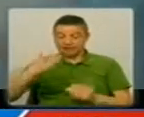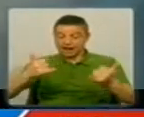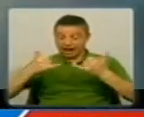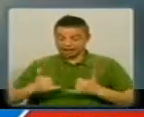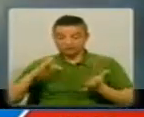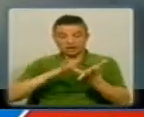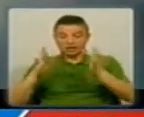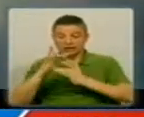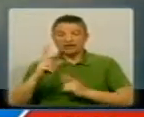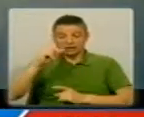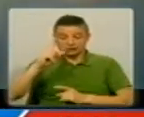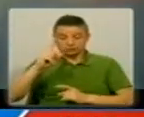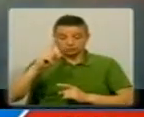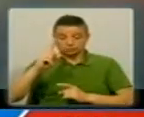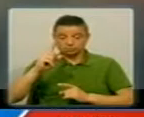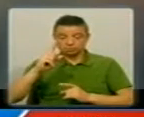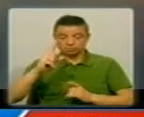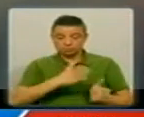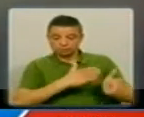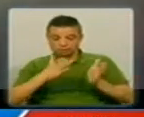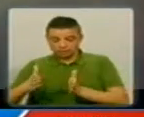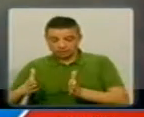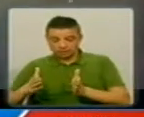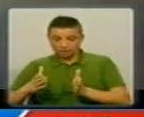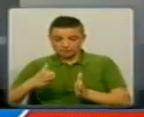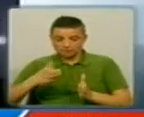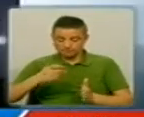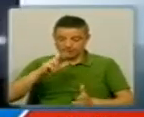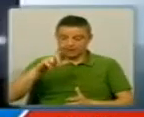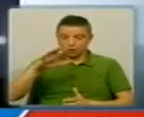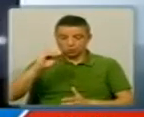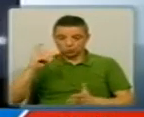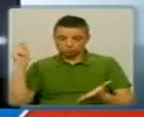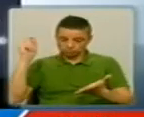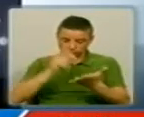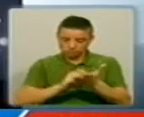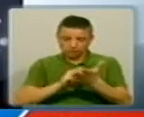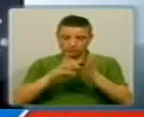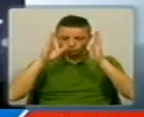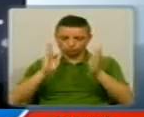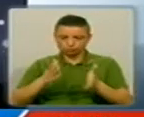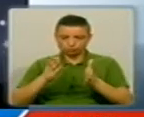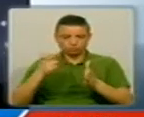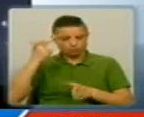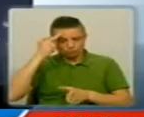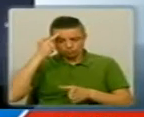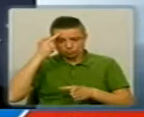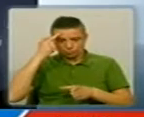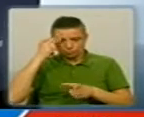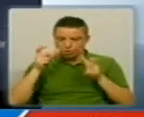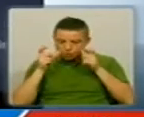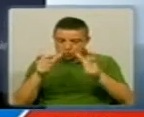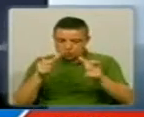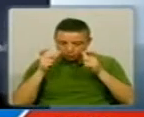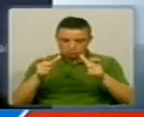a.C., Hiparco terá registado nos seus, nas suas compilações,